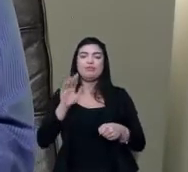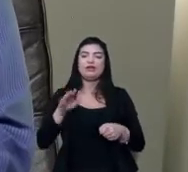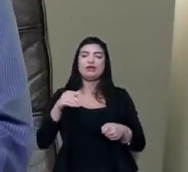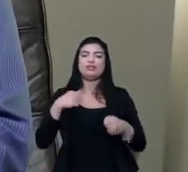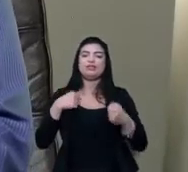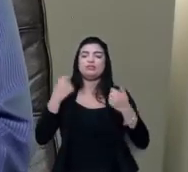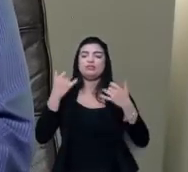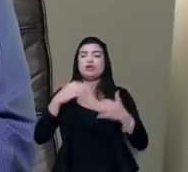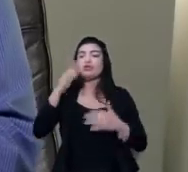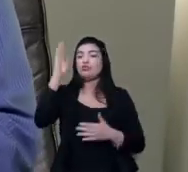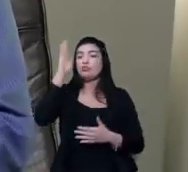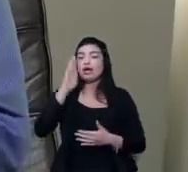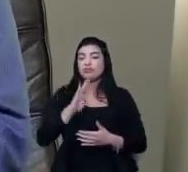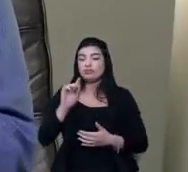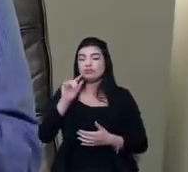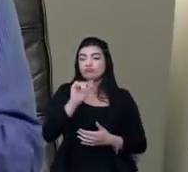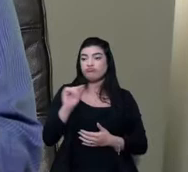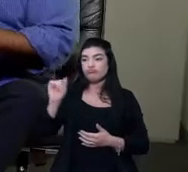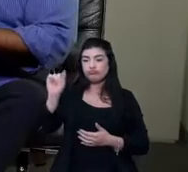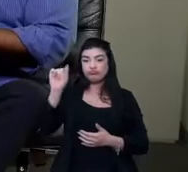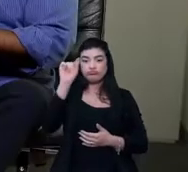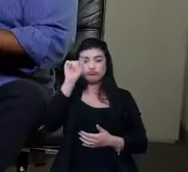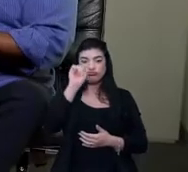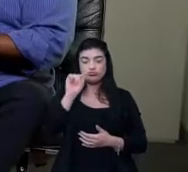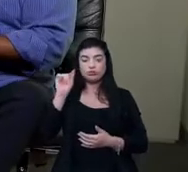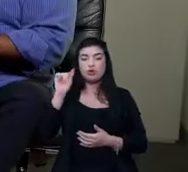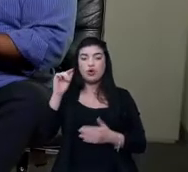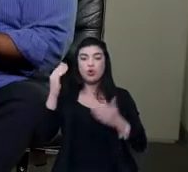você... Tem grandes pintores